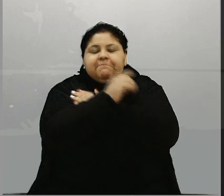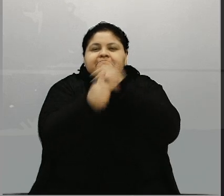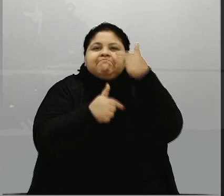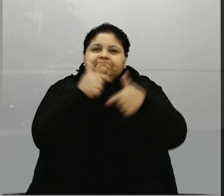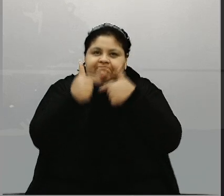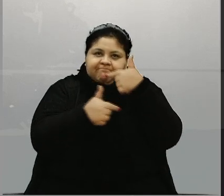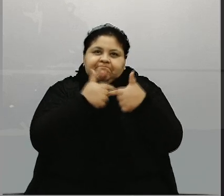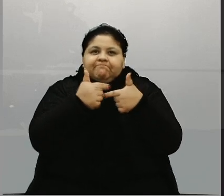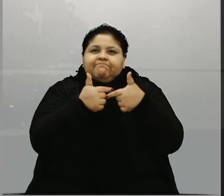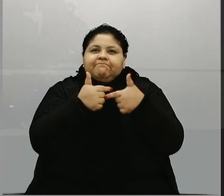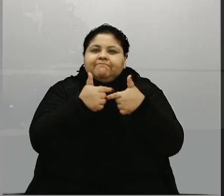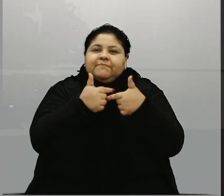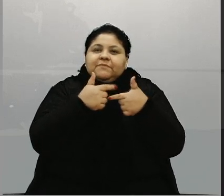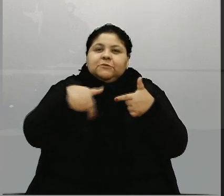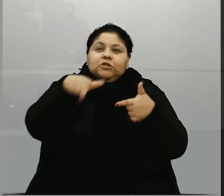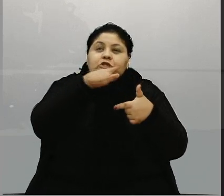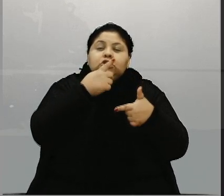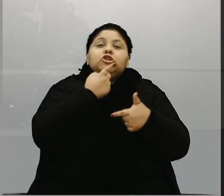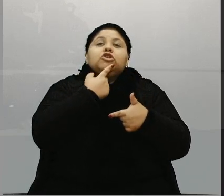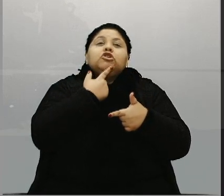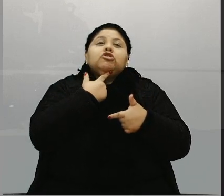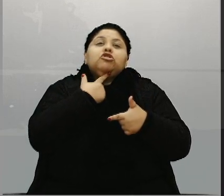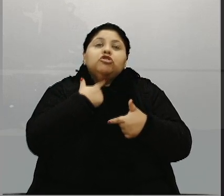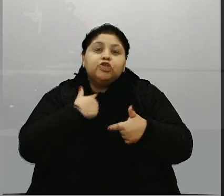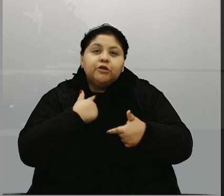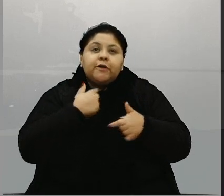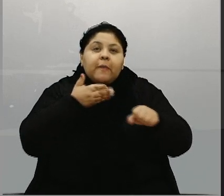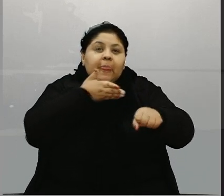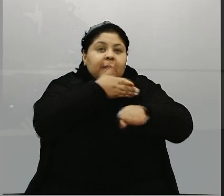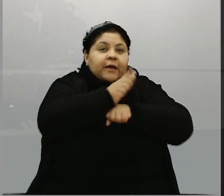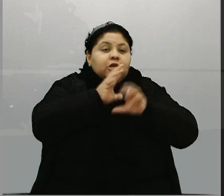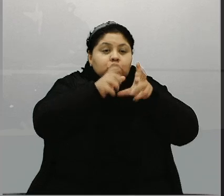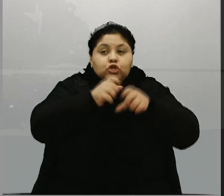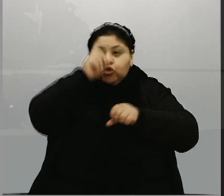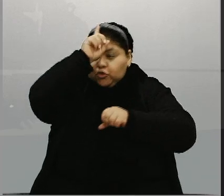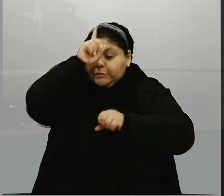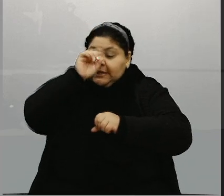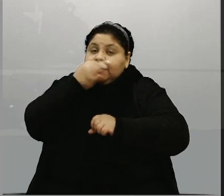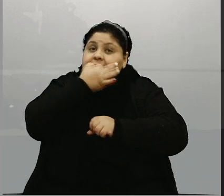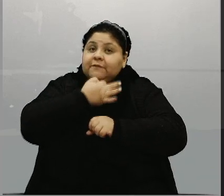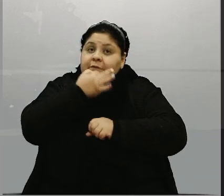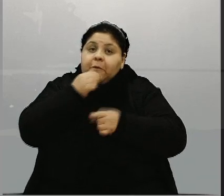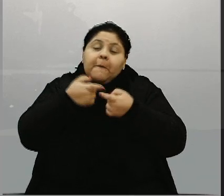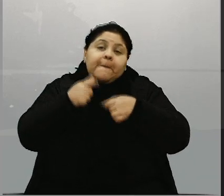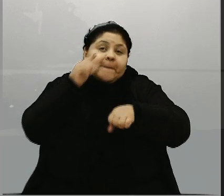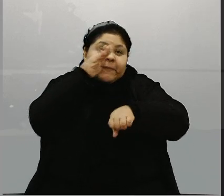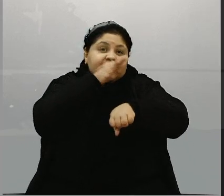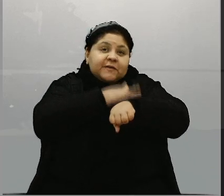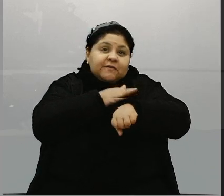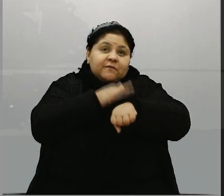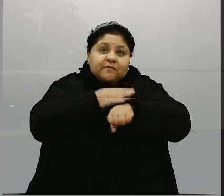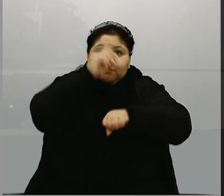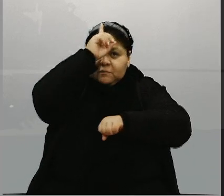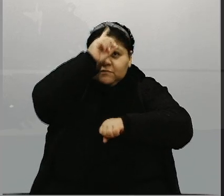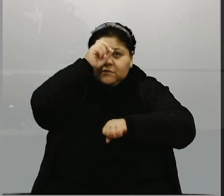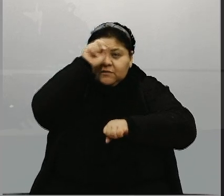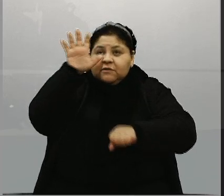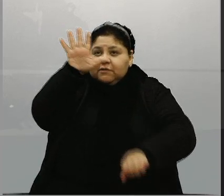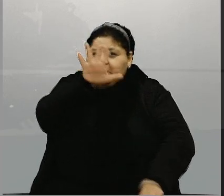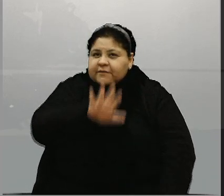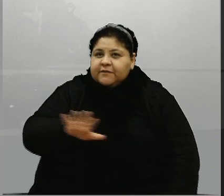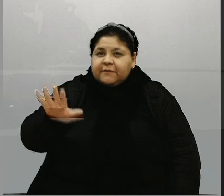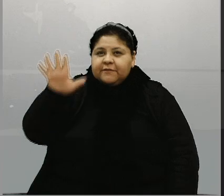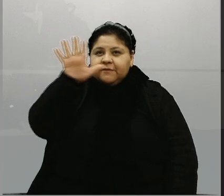ele envolve, nosso desejo é chegar em todos os hospitais da cidade de Caxias do Sul. Mas no momento nós estamos no Hospital Geral de maneira